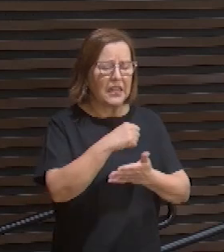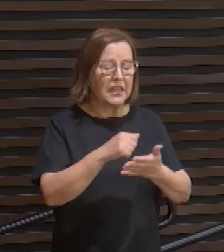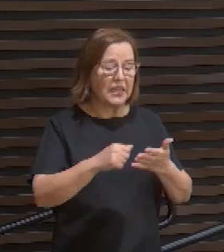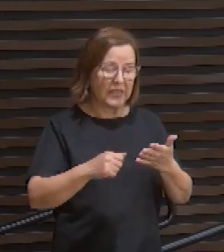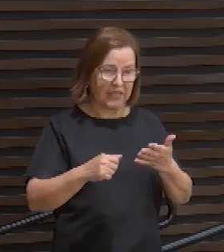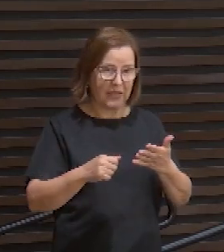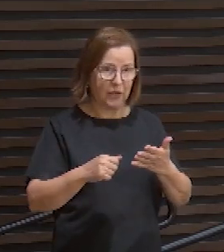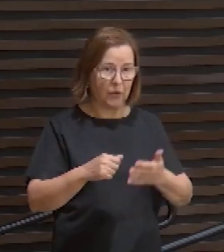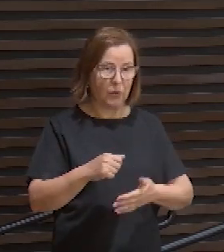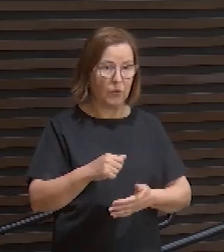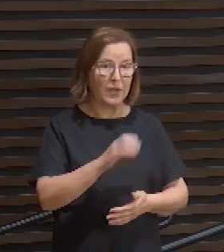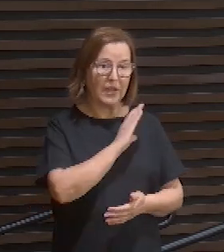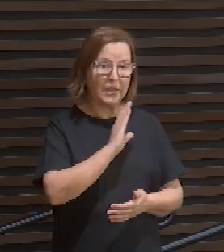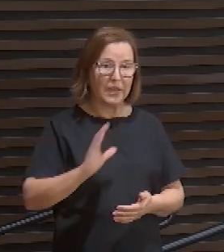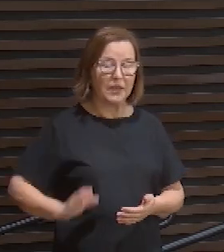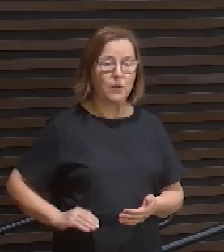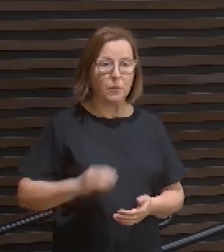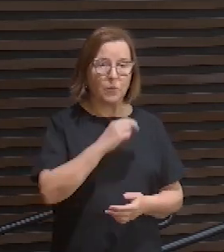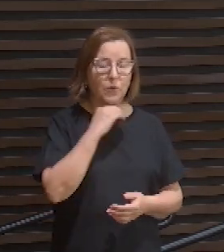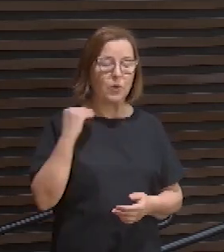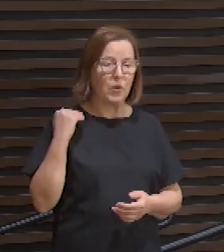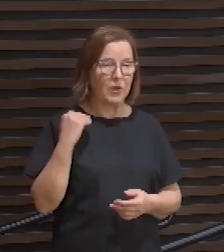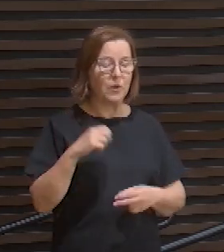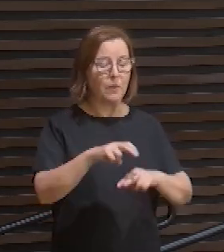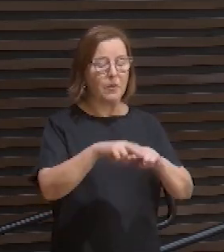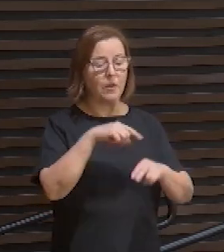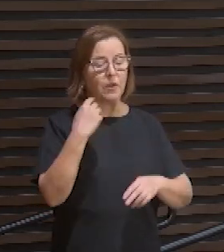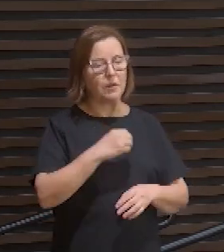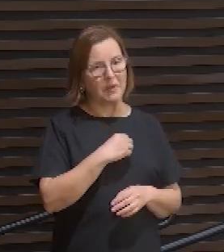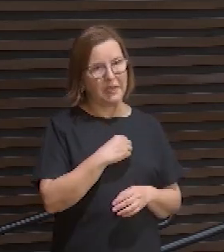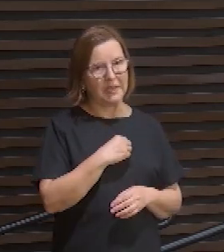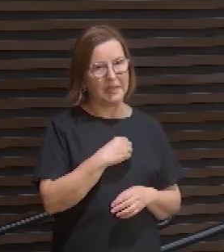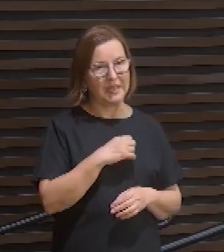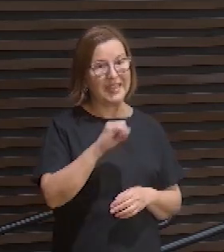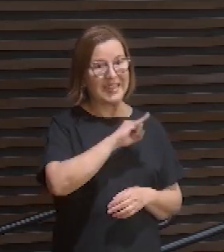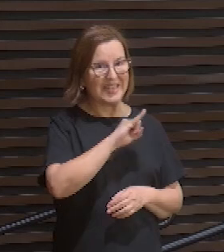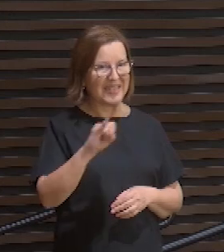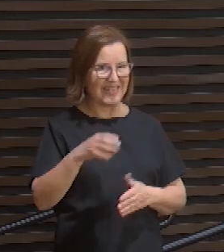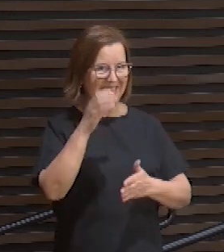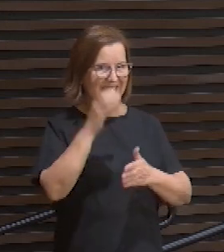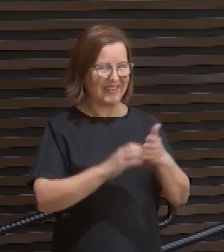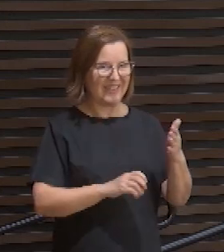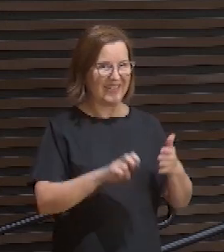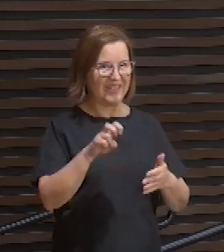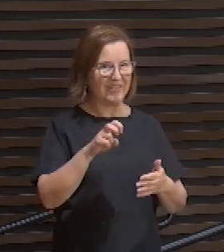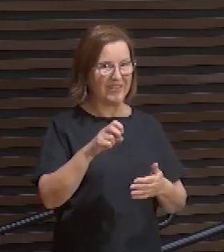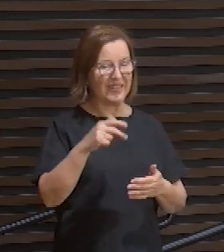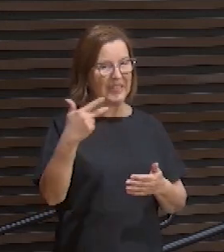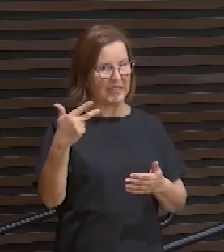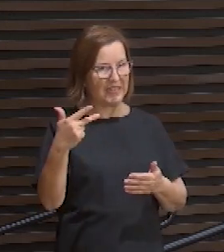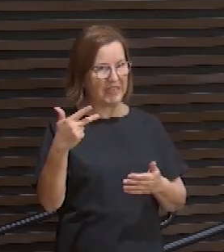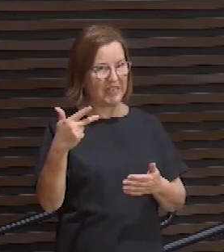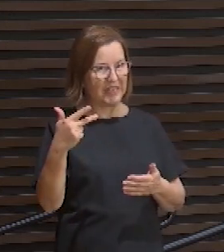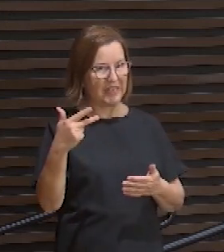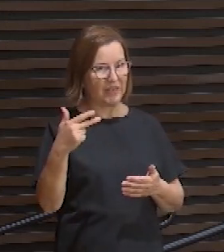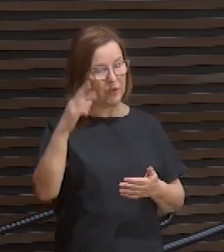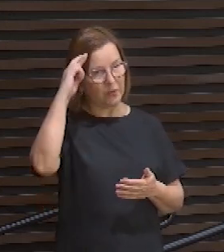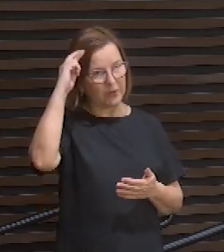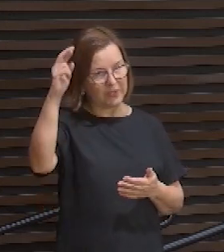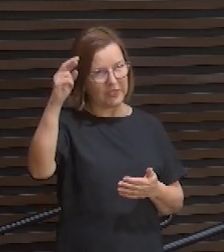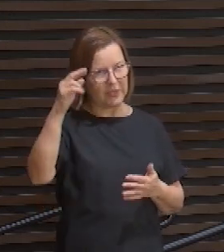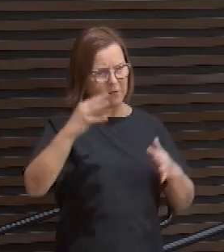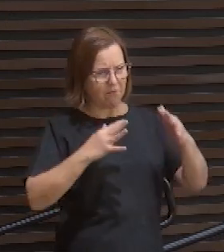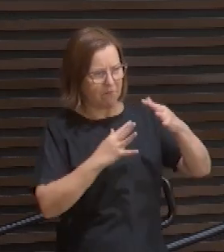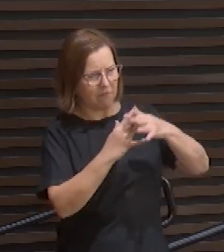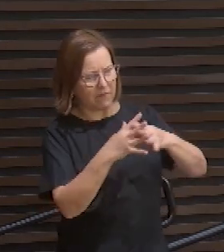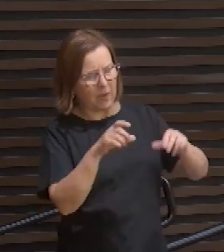vários lugares, mas o mais conhecido que nós sabemos de cabeça é Isaías 53. Ele foi traspassado pelas nossas